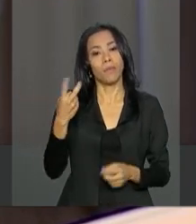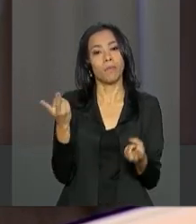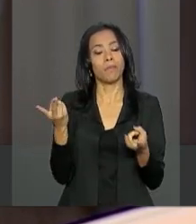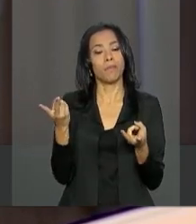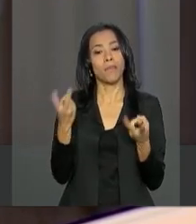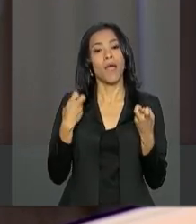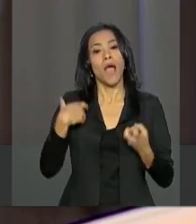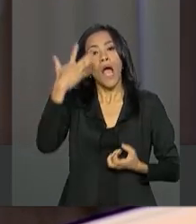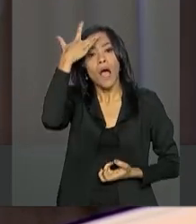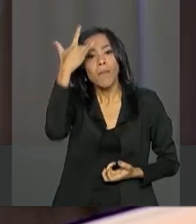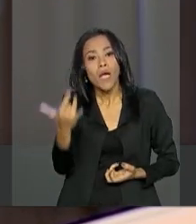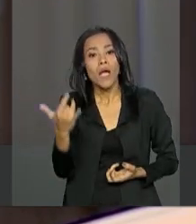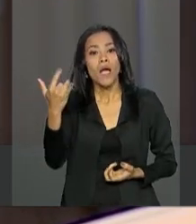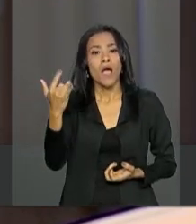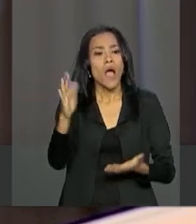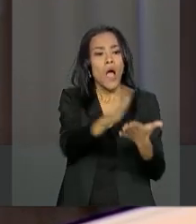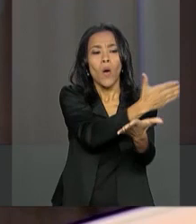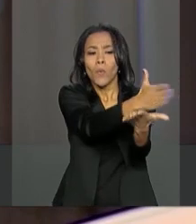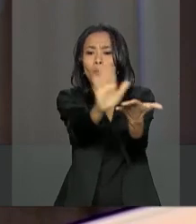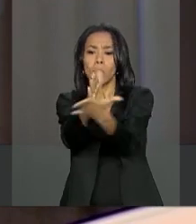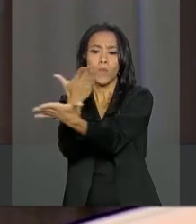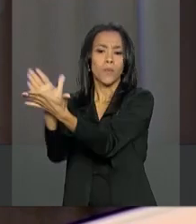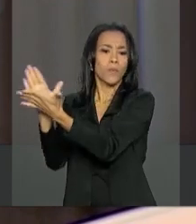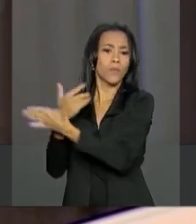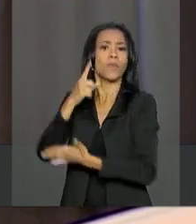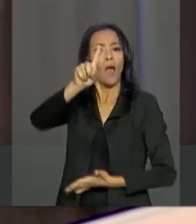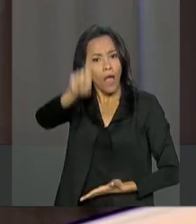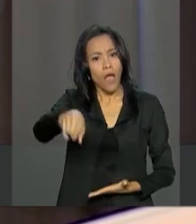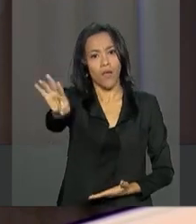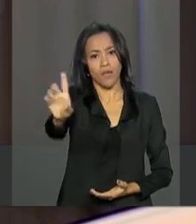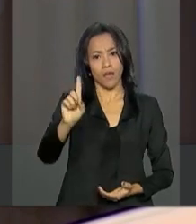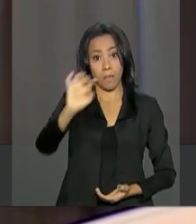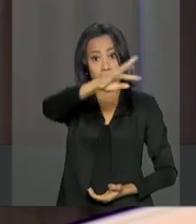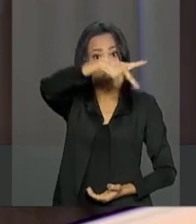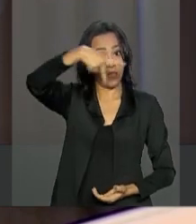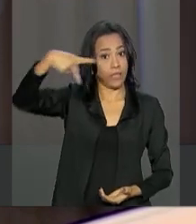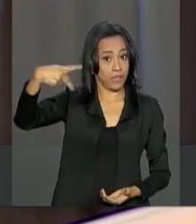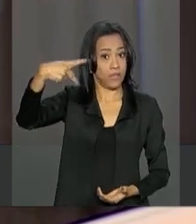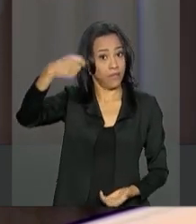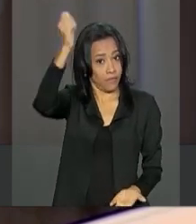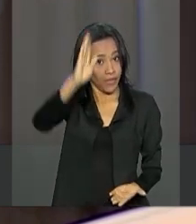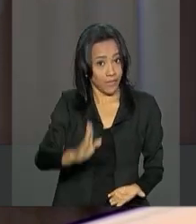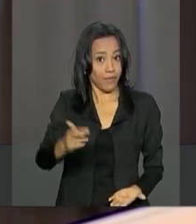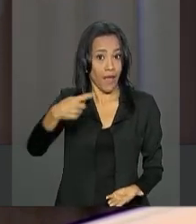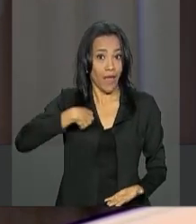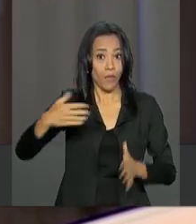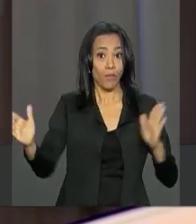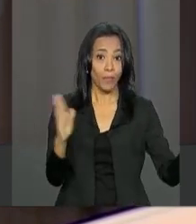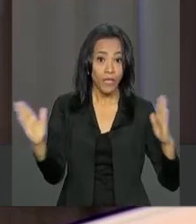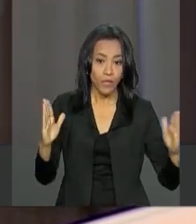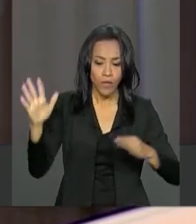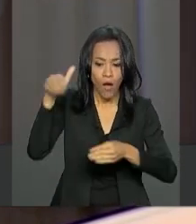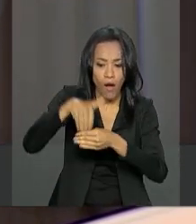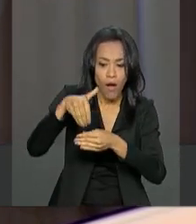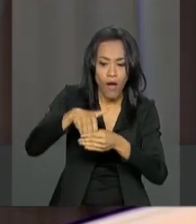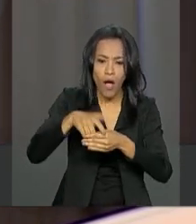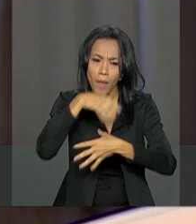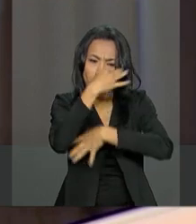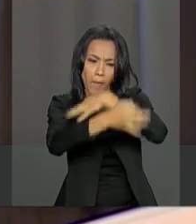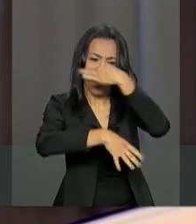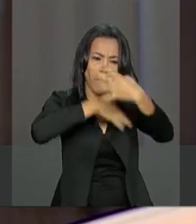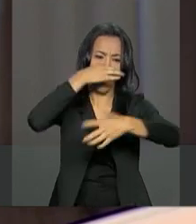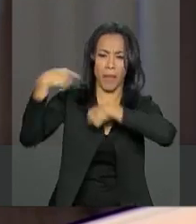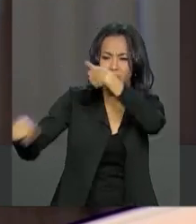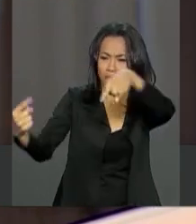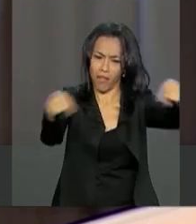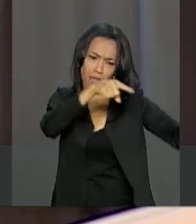estarão os candidatos, alguns candidatos à presidência da República, portanto, no momento eleitoral, no momento em que as